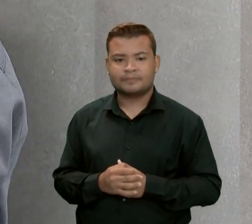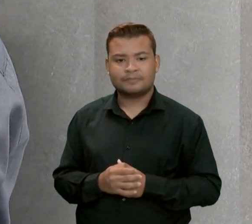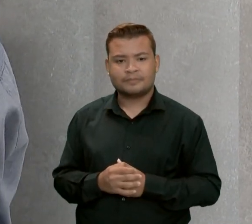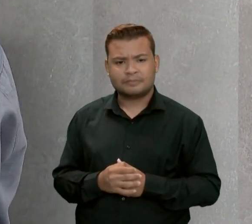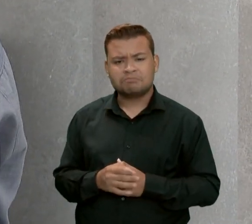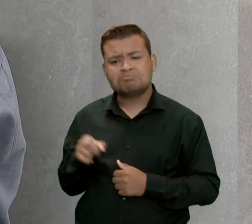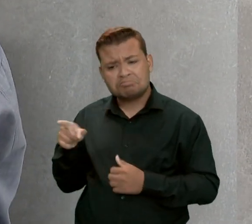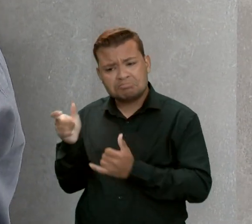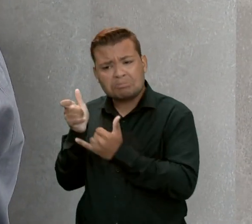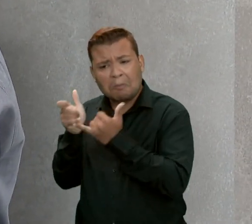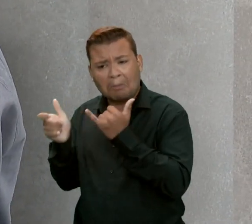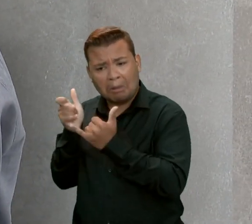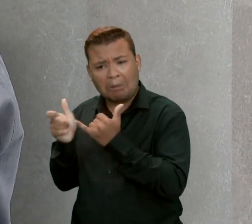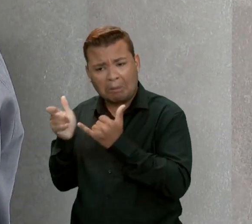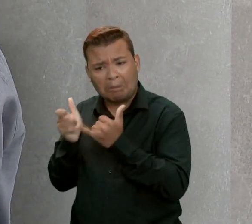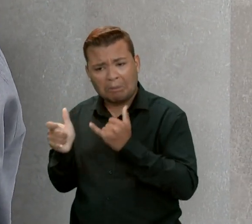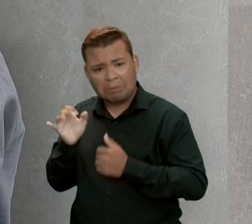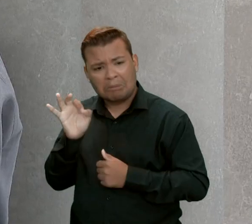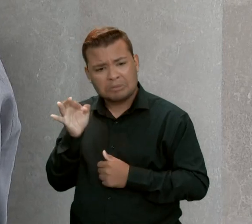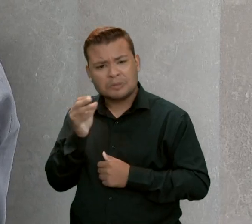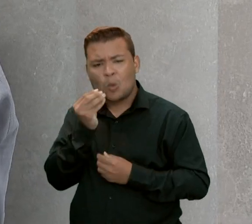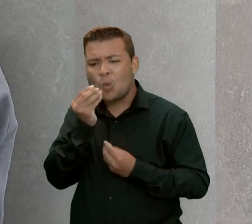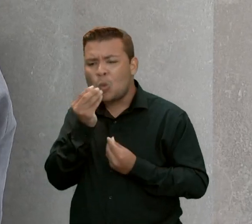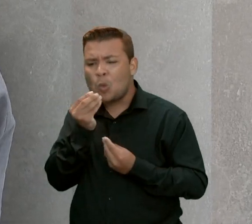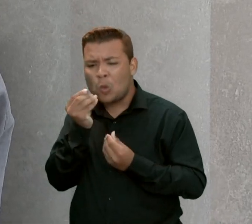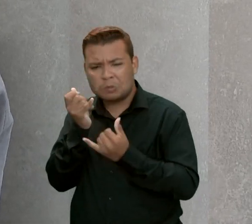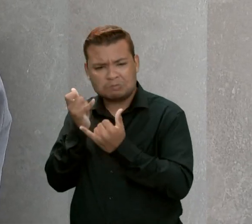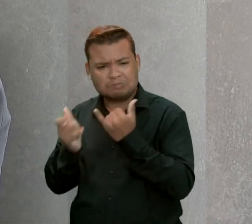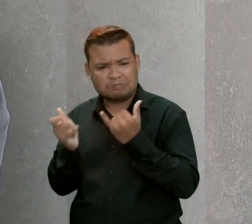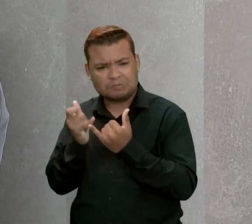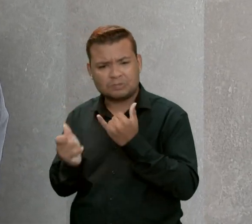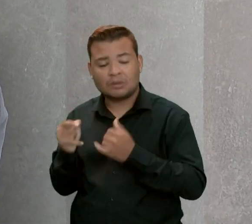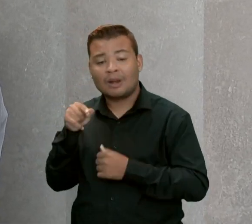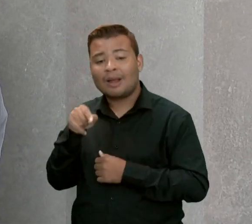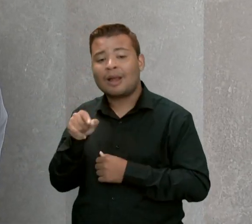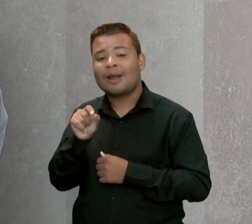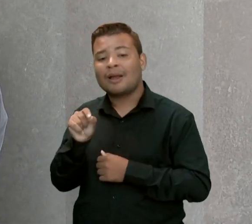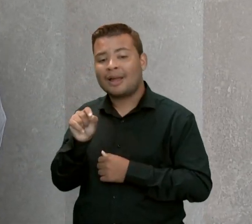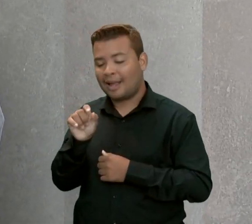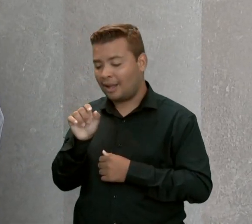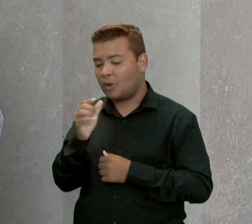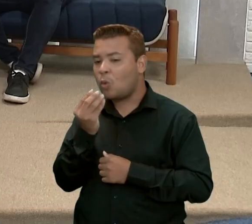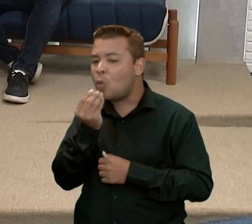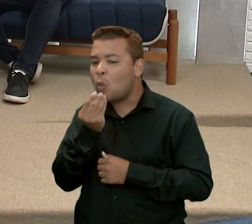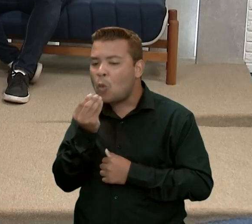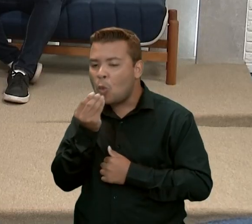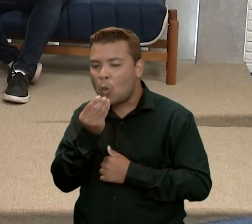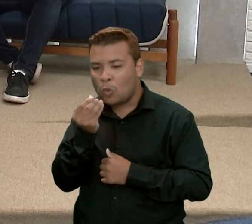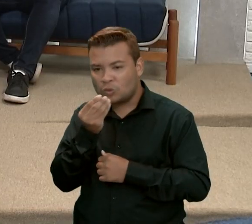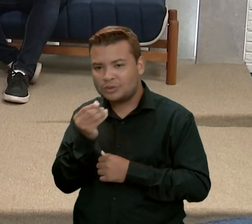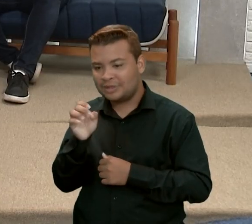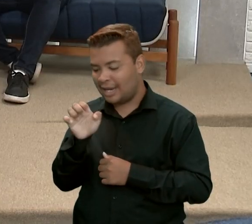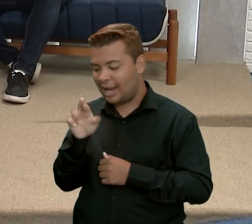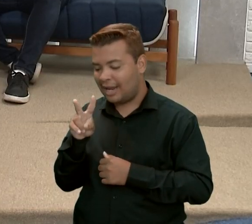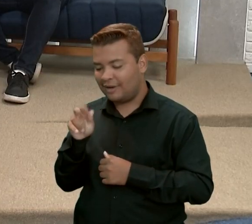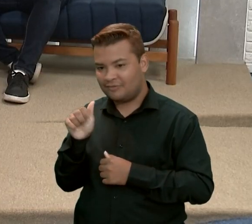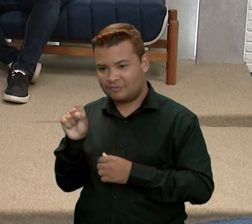É bem parecido, né? É bem parecido mesmo. Esse aqui é de ervas especiais.